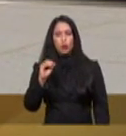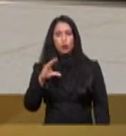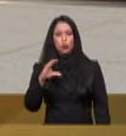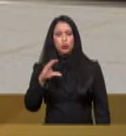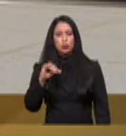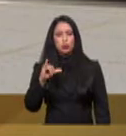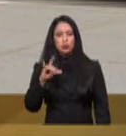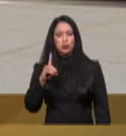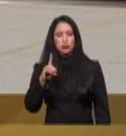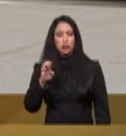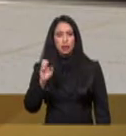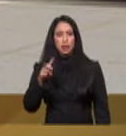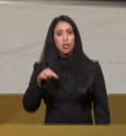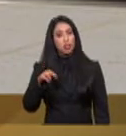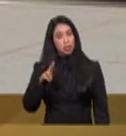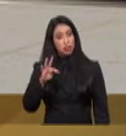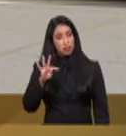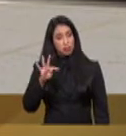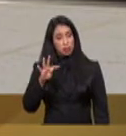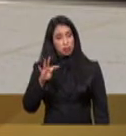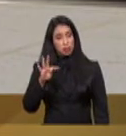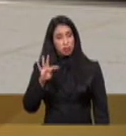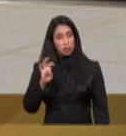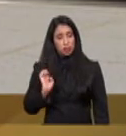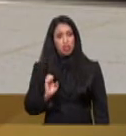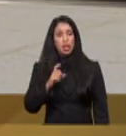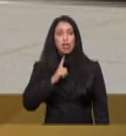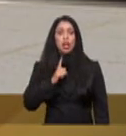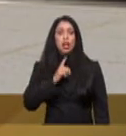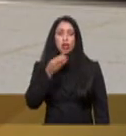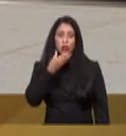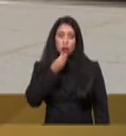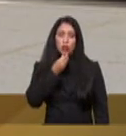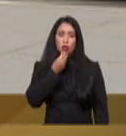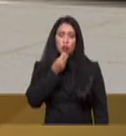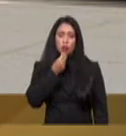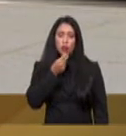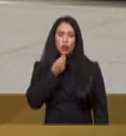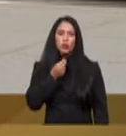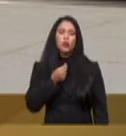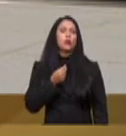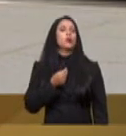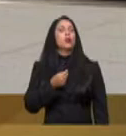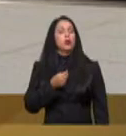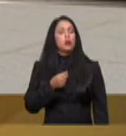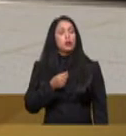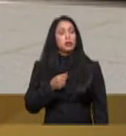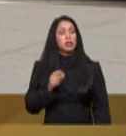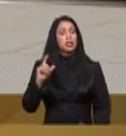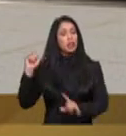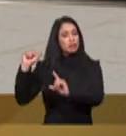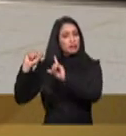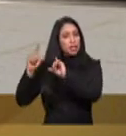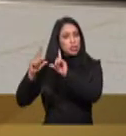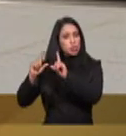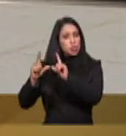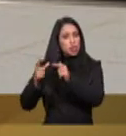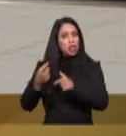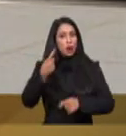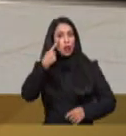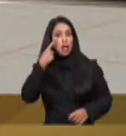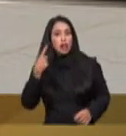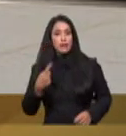Yonagodber é uma voz conservadora norte-americana. Goldberg faz um alerta sobre